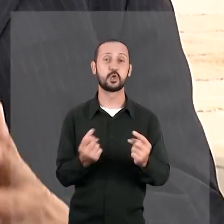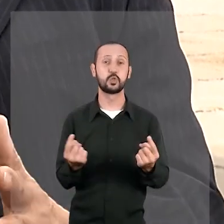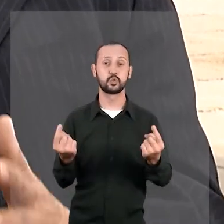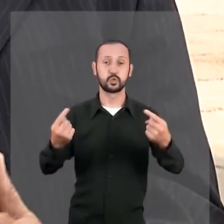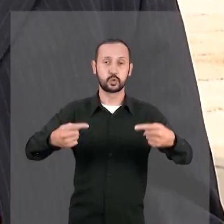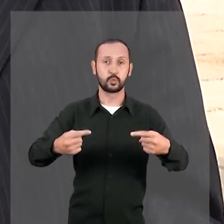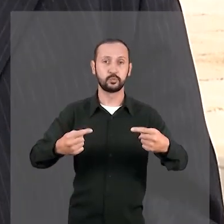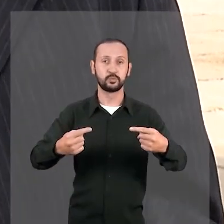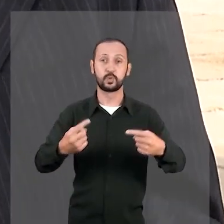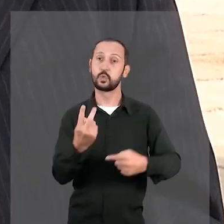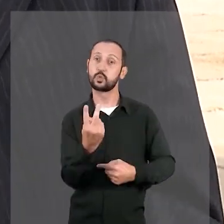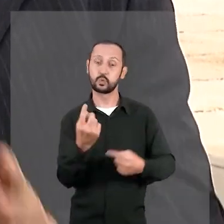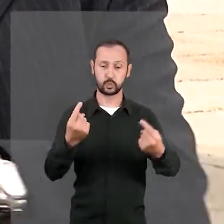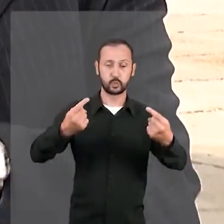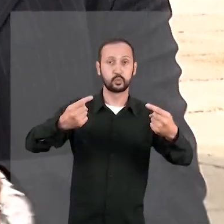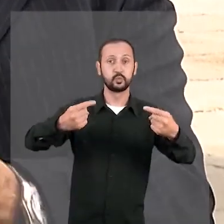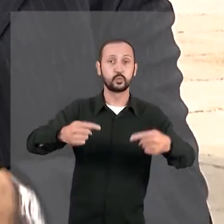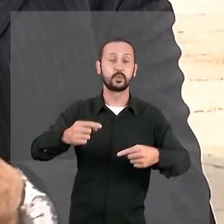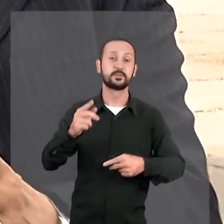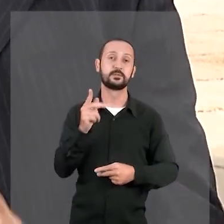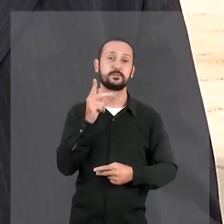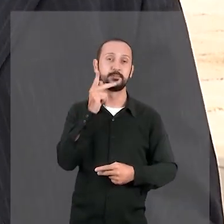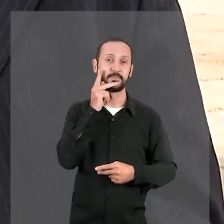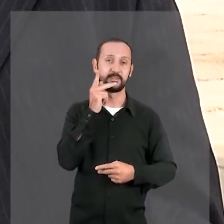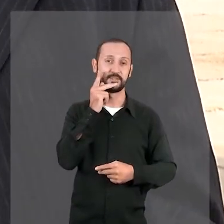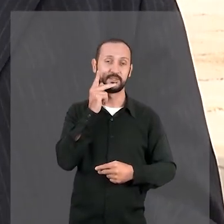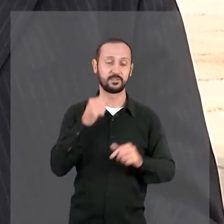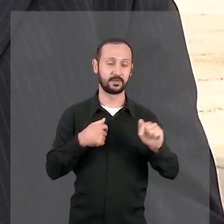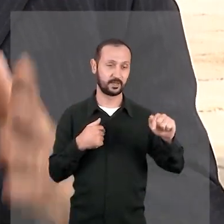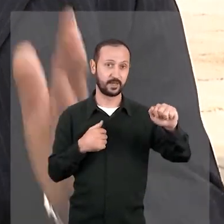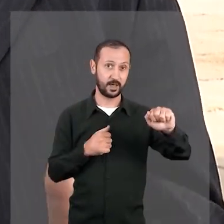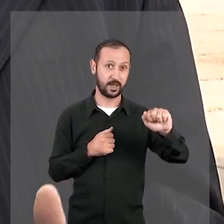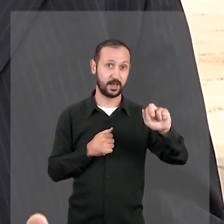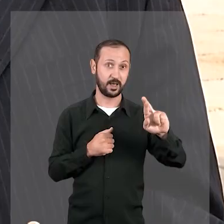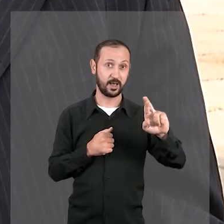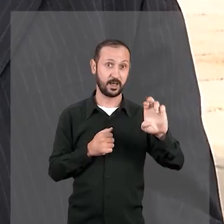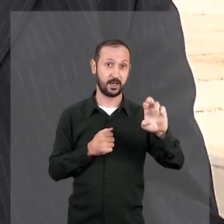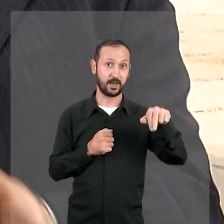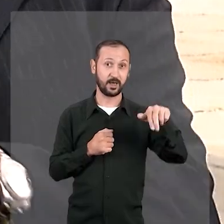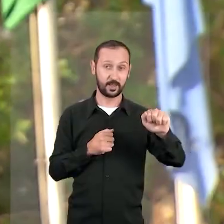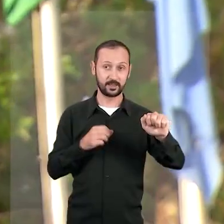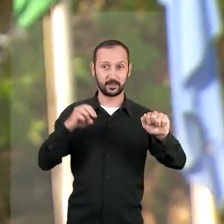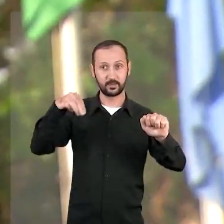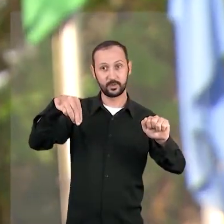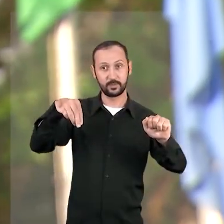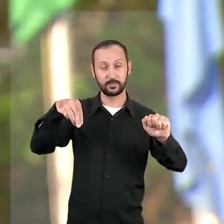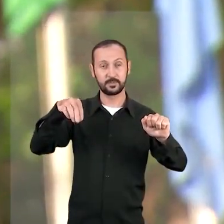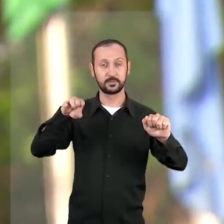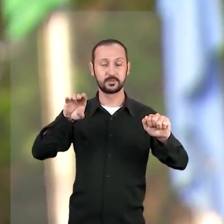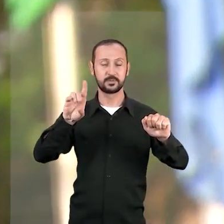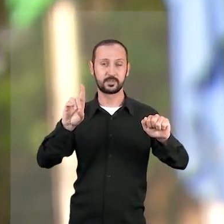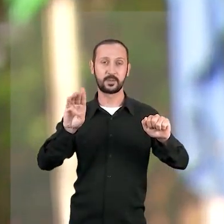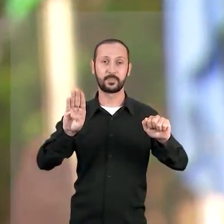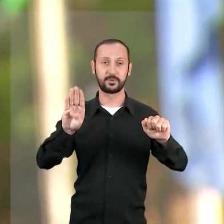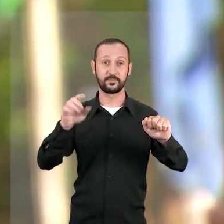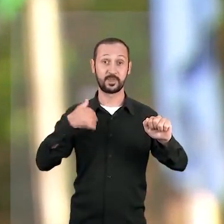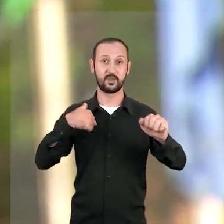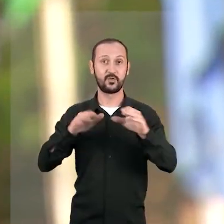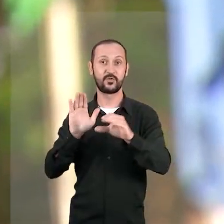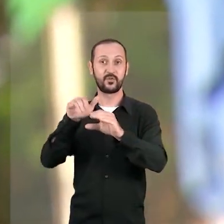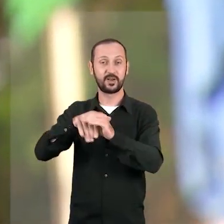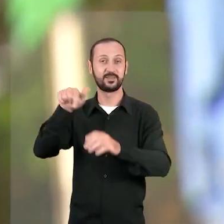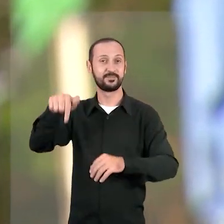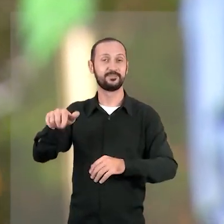do bipartidarismo. Só existiam 2 partidos, a Arena e o MDB. Eu fui eleito